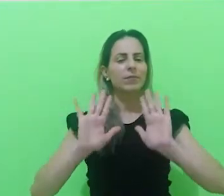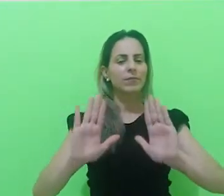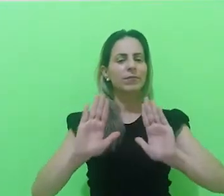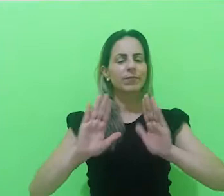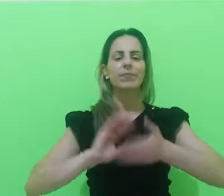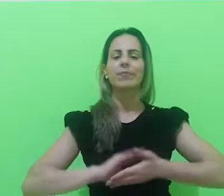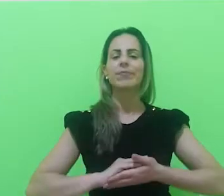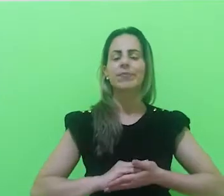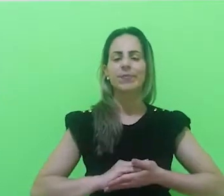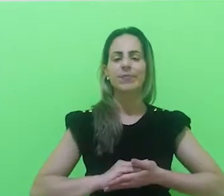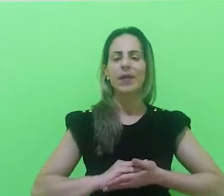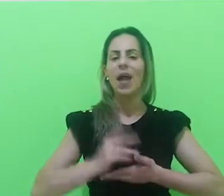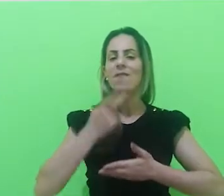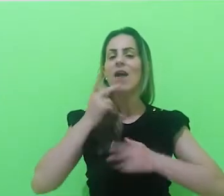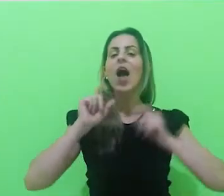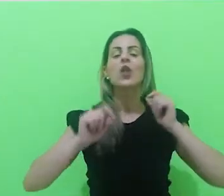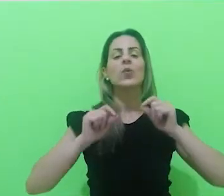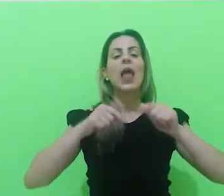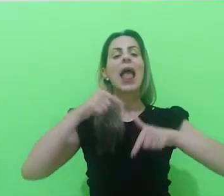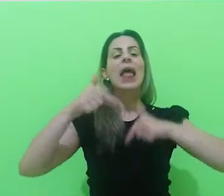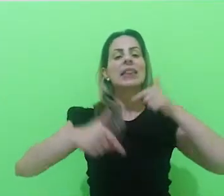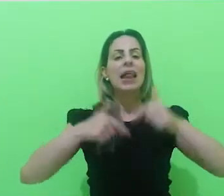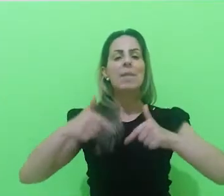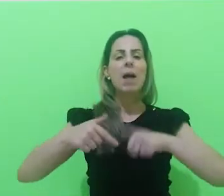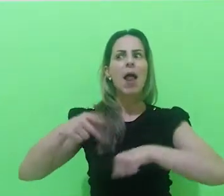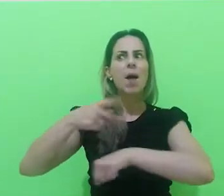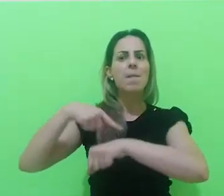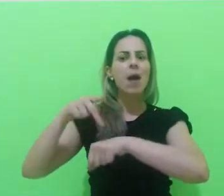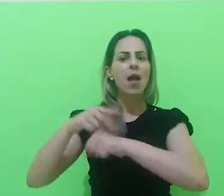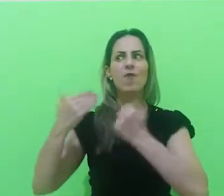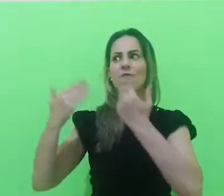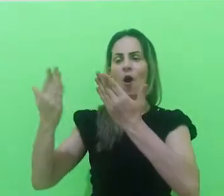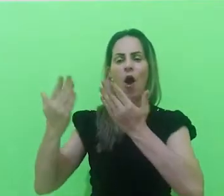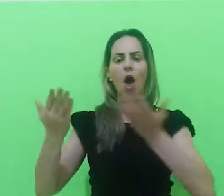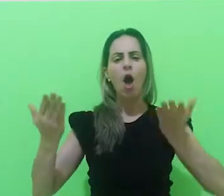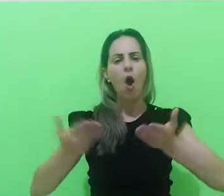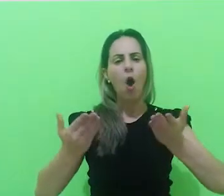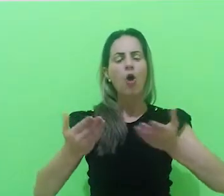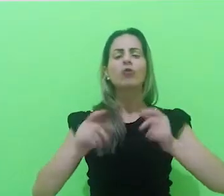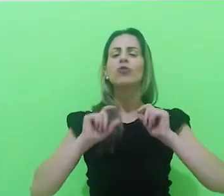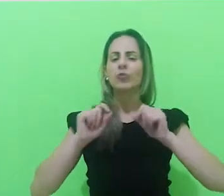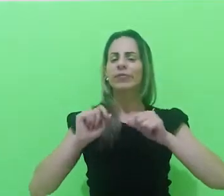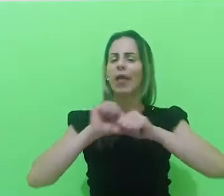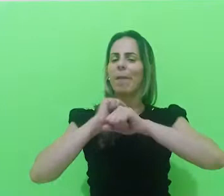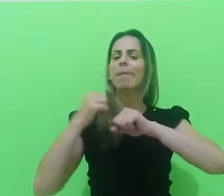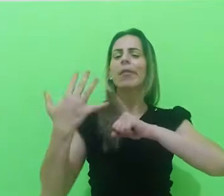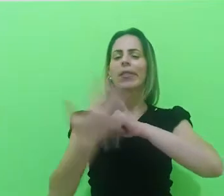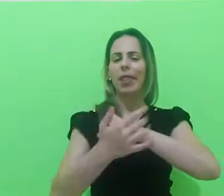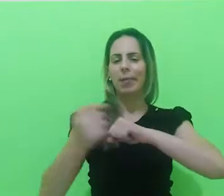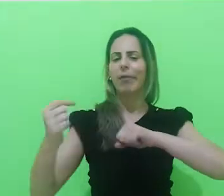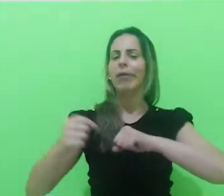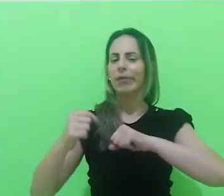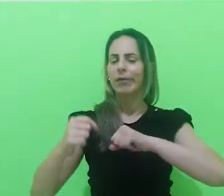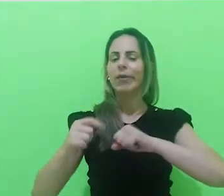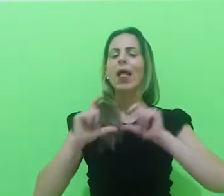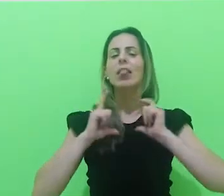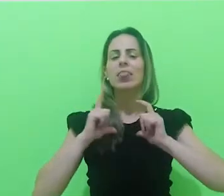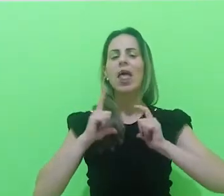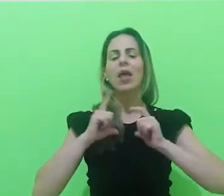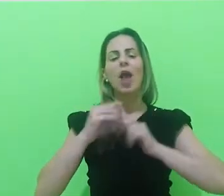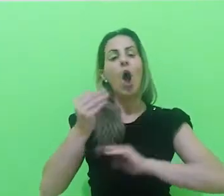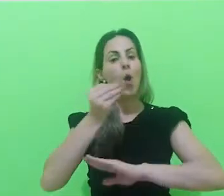vocês. Quando a gente fala de trabalhar no exterior, hoje, com essa questão toda da pandemia, você tem